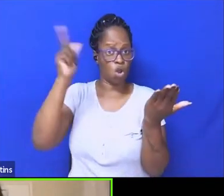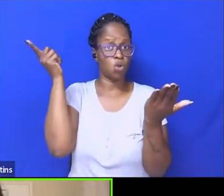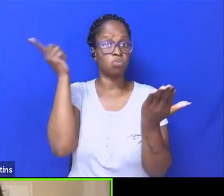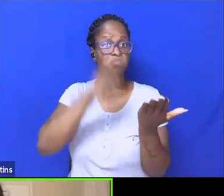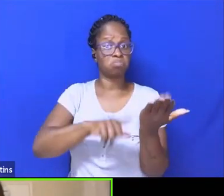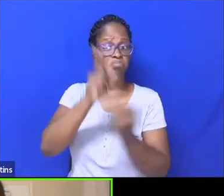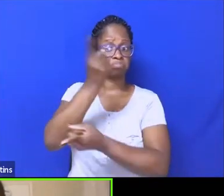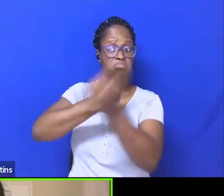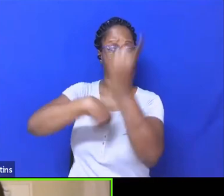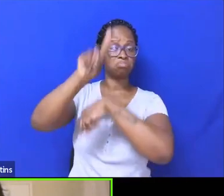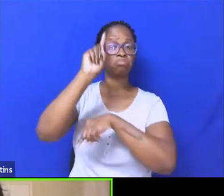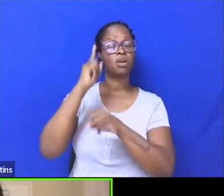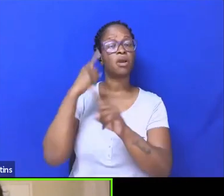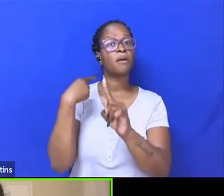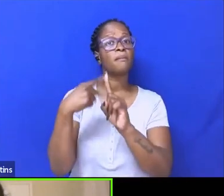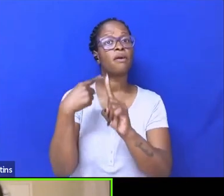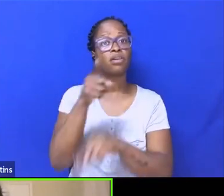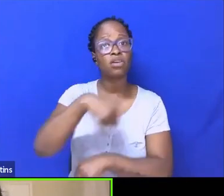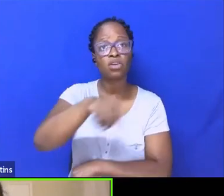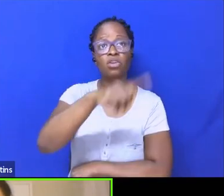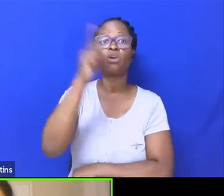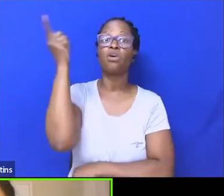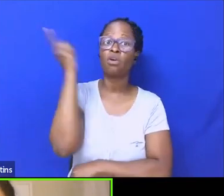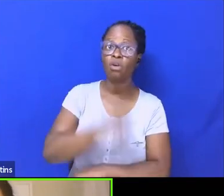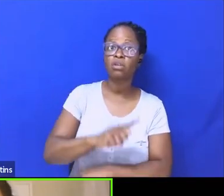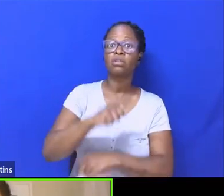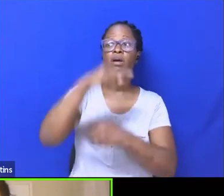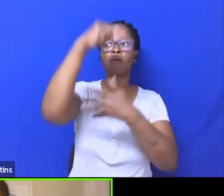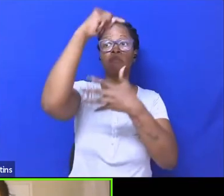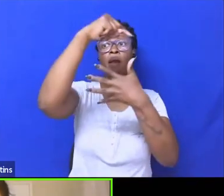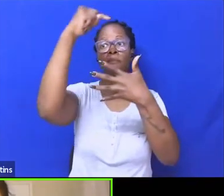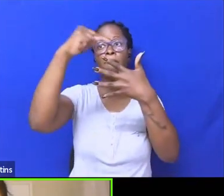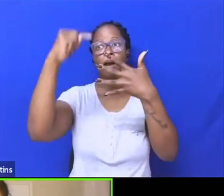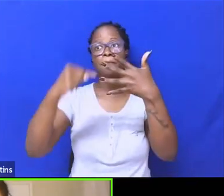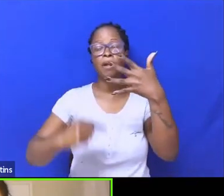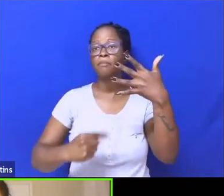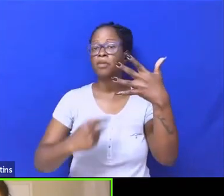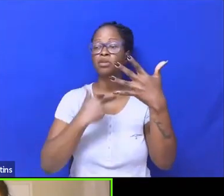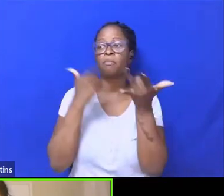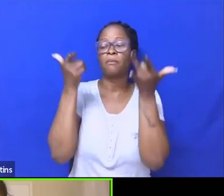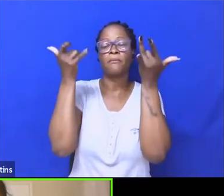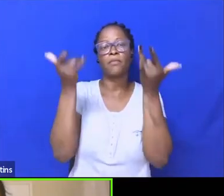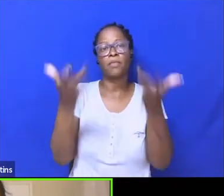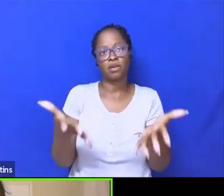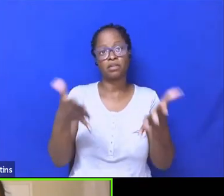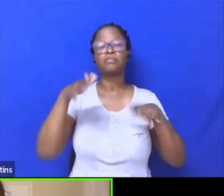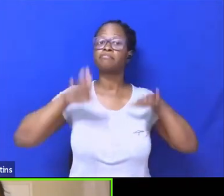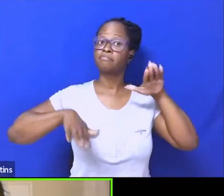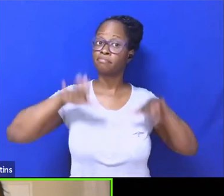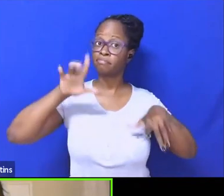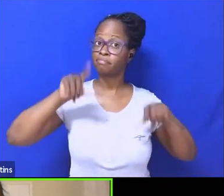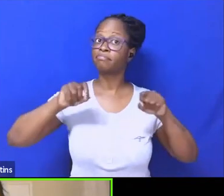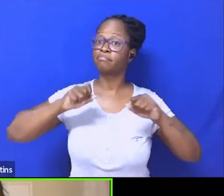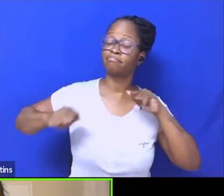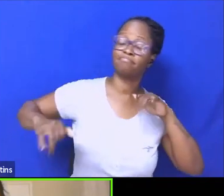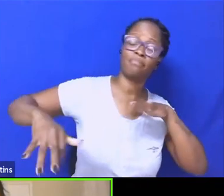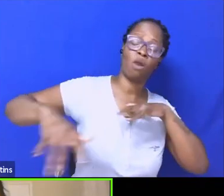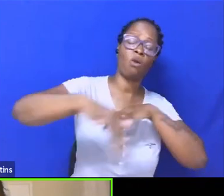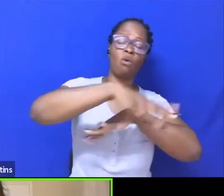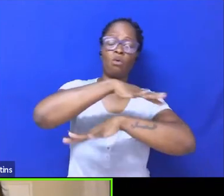depender de que nosso movimento siga vivo e siga forte e siga tenendo essa